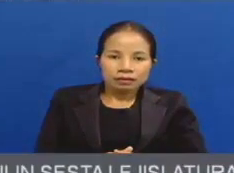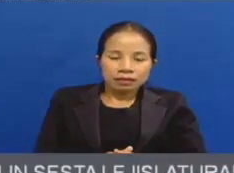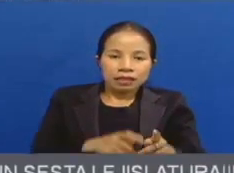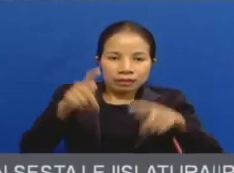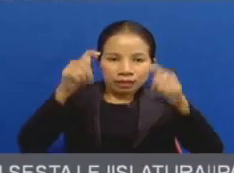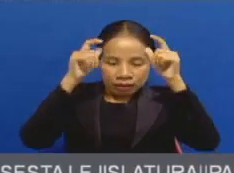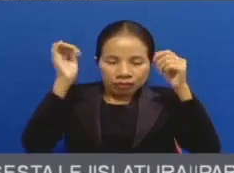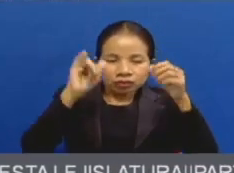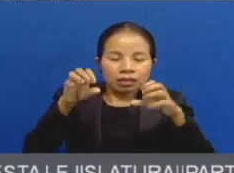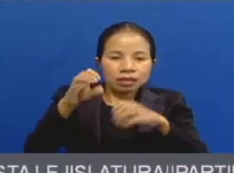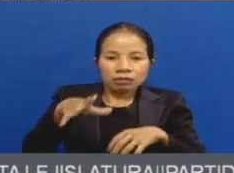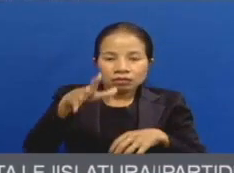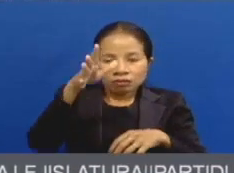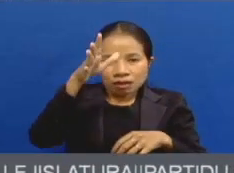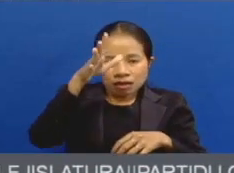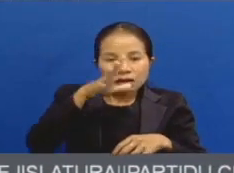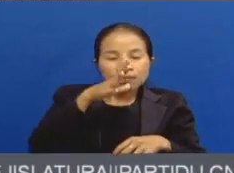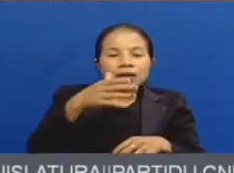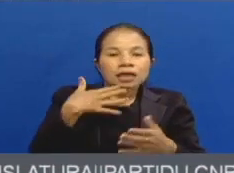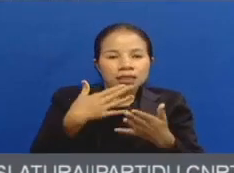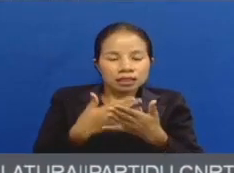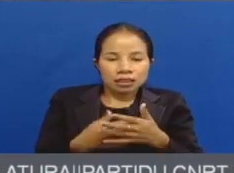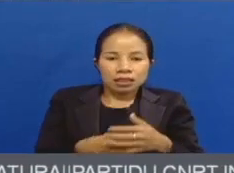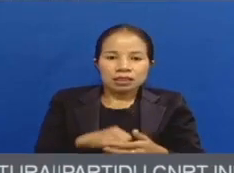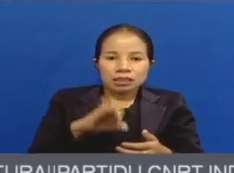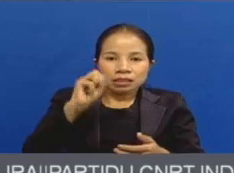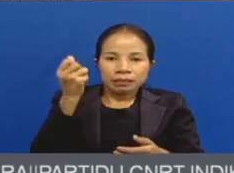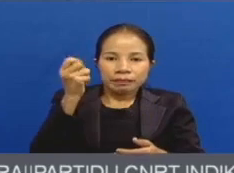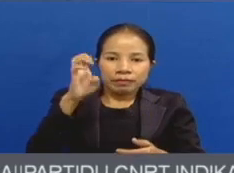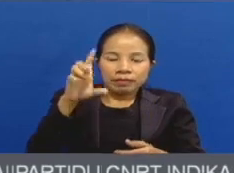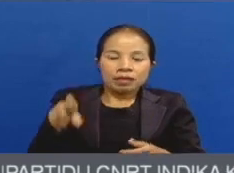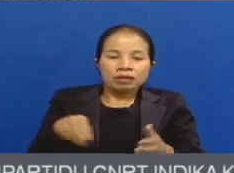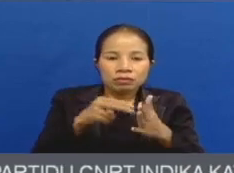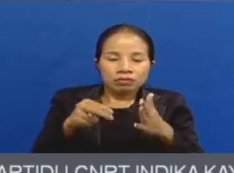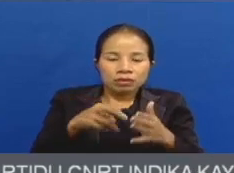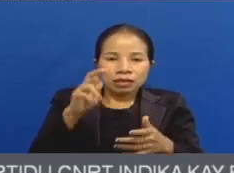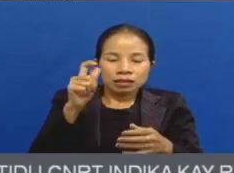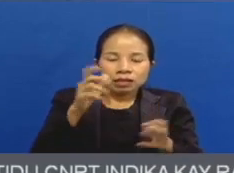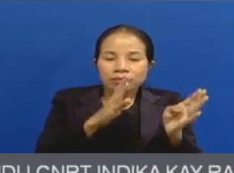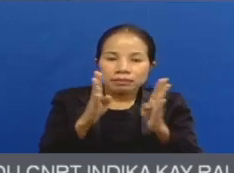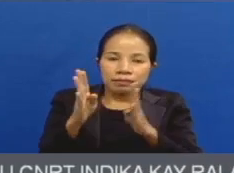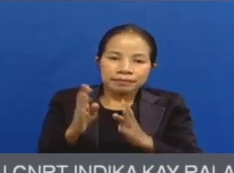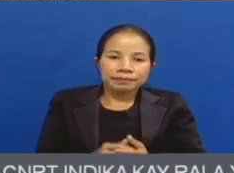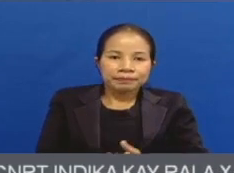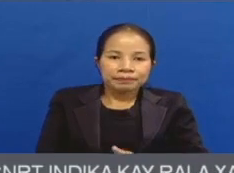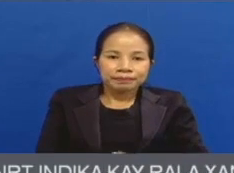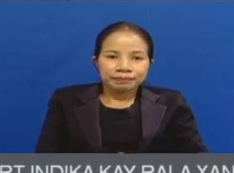Timaroan sira la con inen dia ki Isabella Costa Ferreira, ma lo sirete accompagna reportazen ne berte te li prepara.